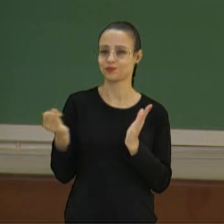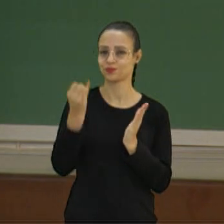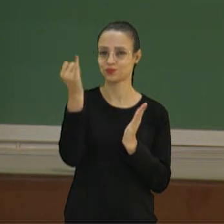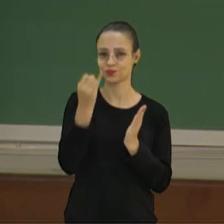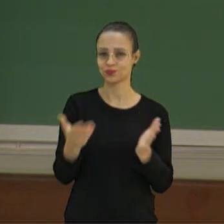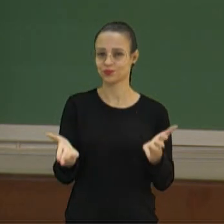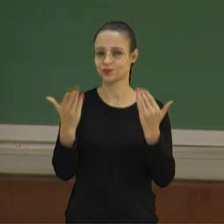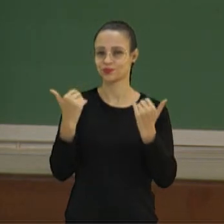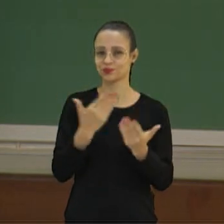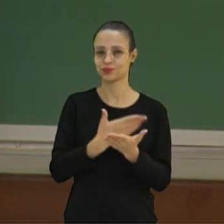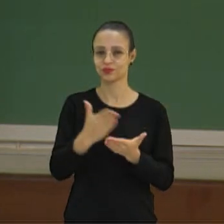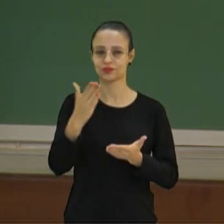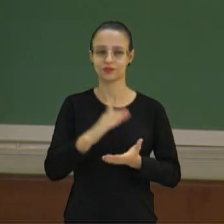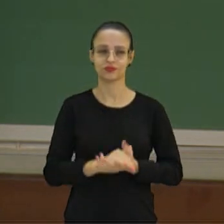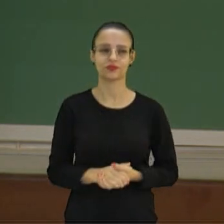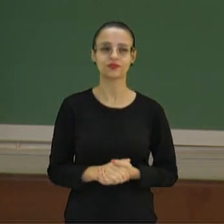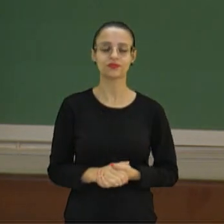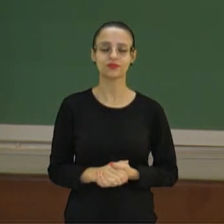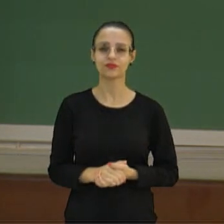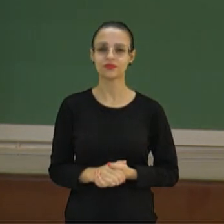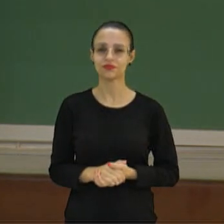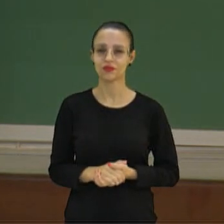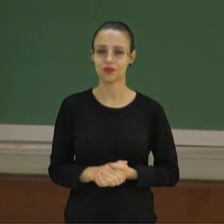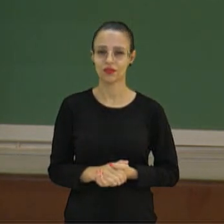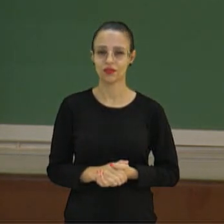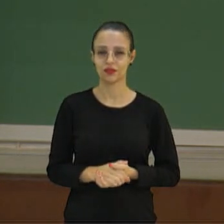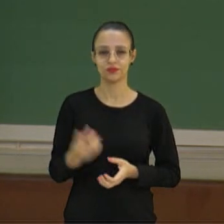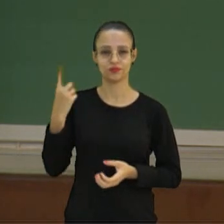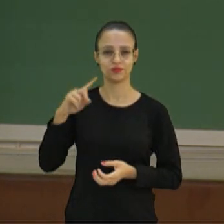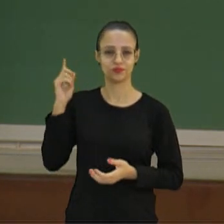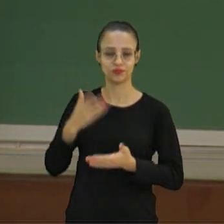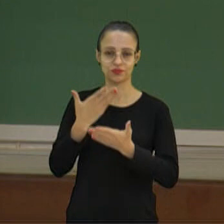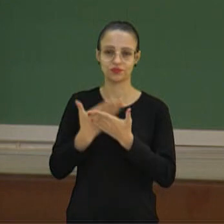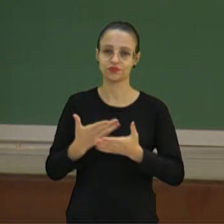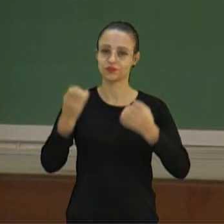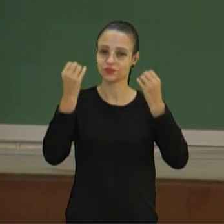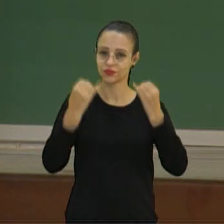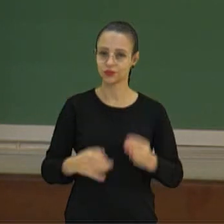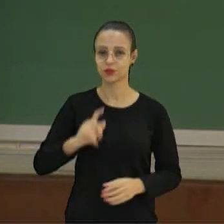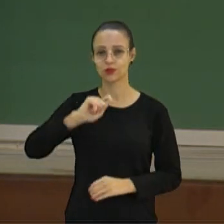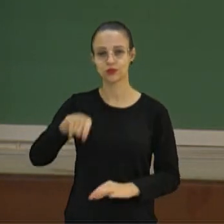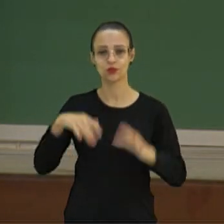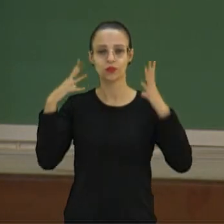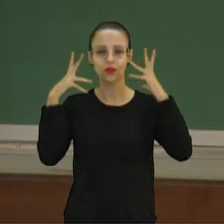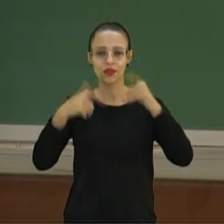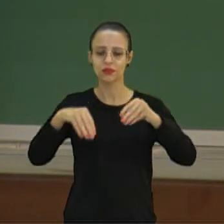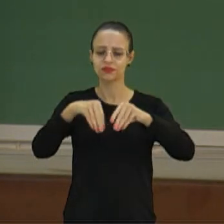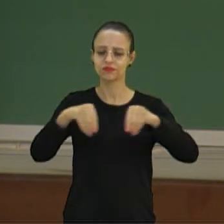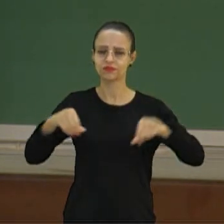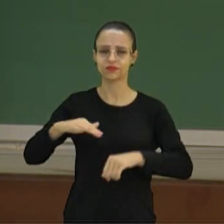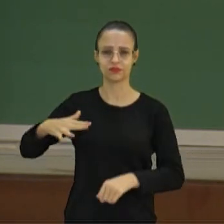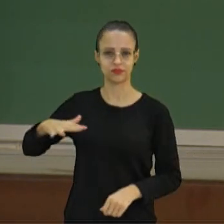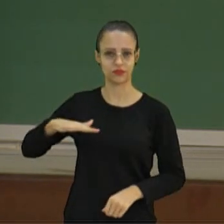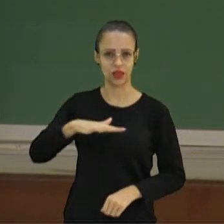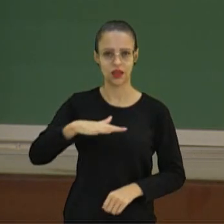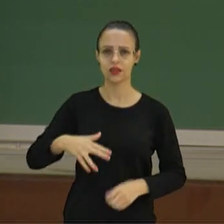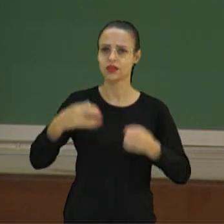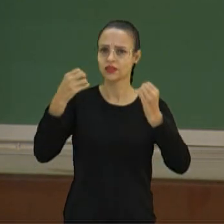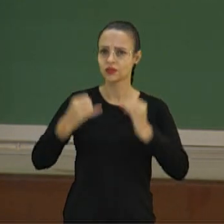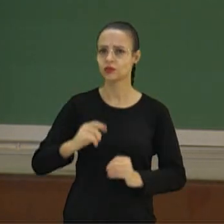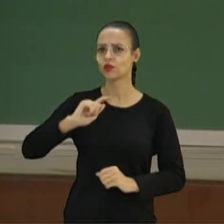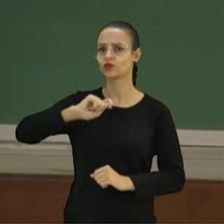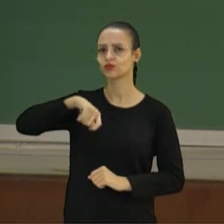Então vamos começar. Quando a gente falou na aula passada de répteis, a gente falou um pouquinho da evolução.